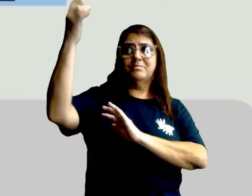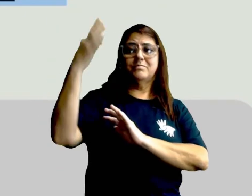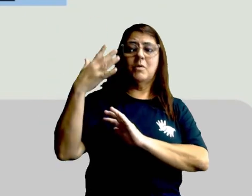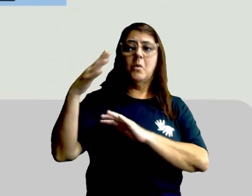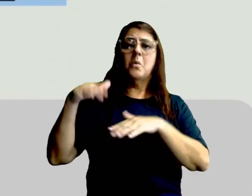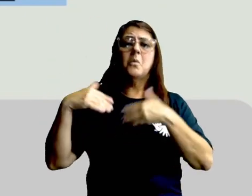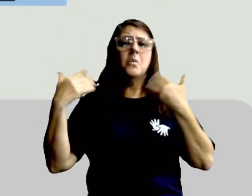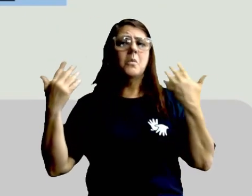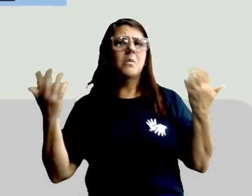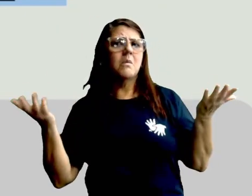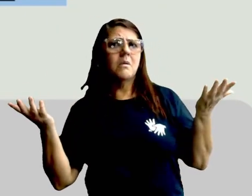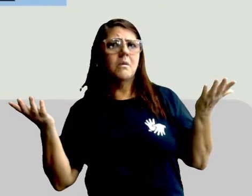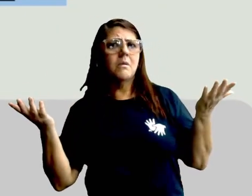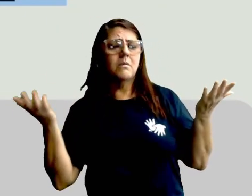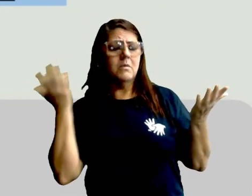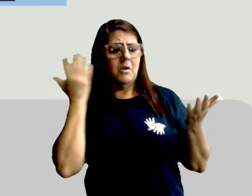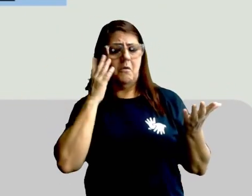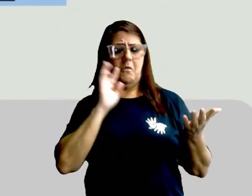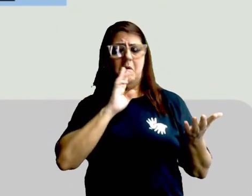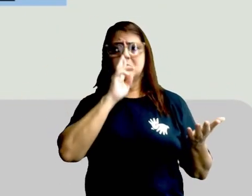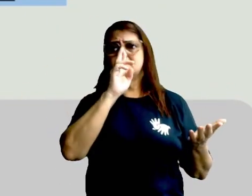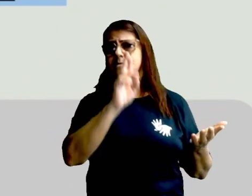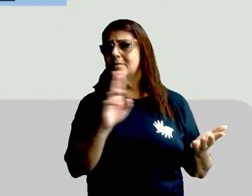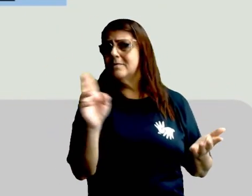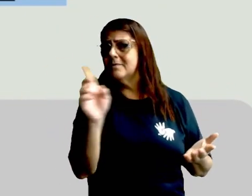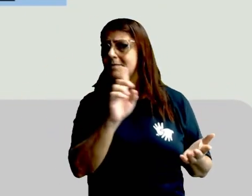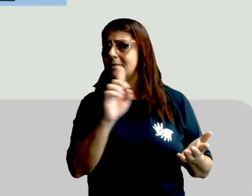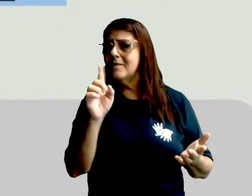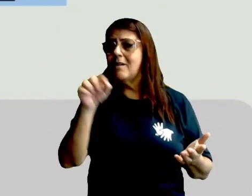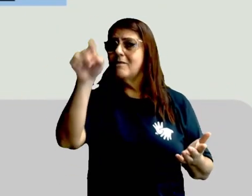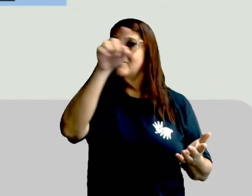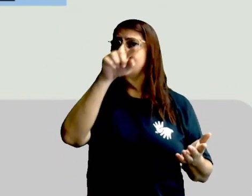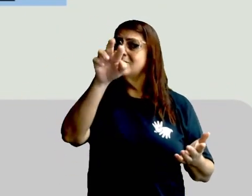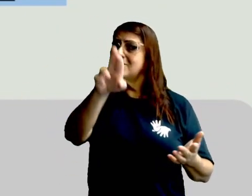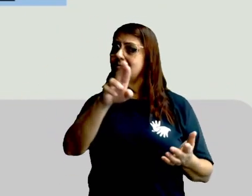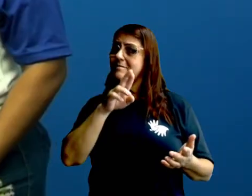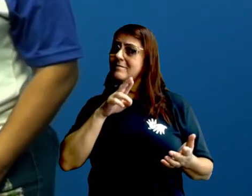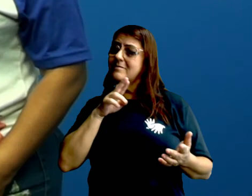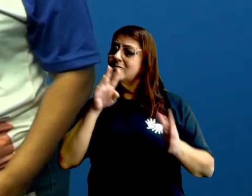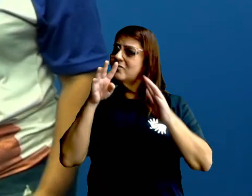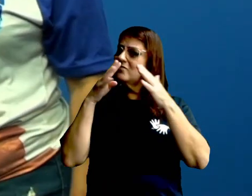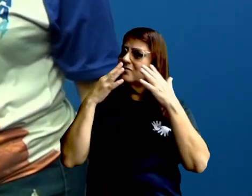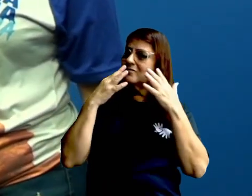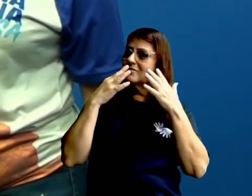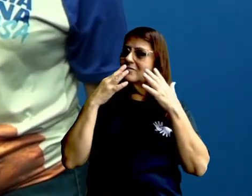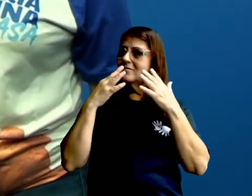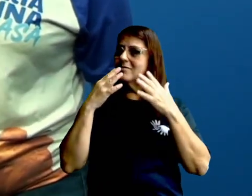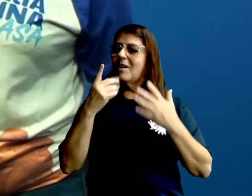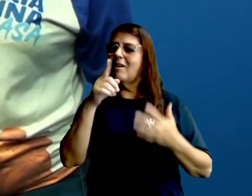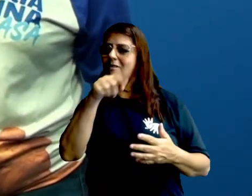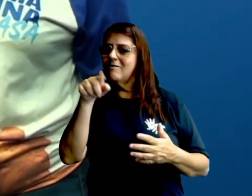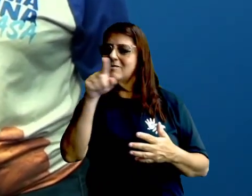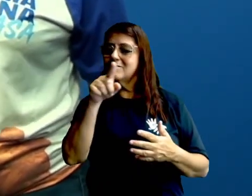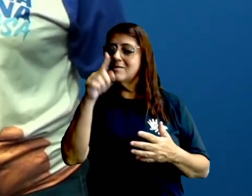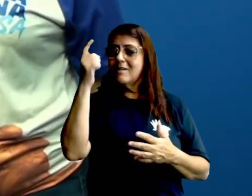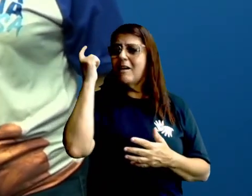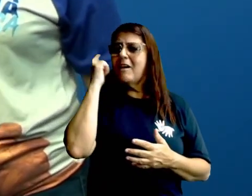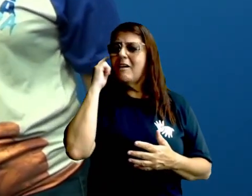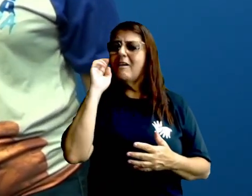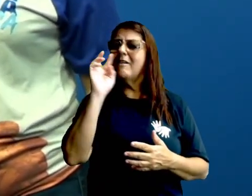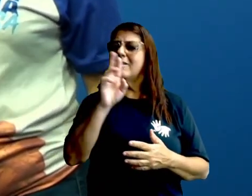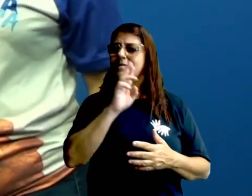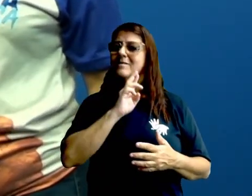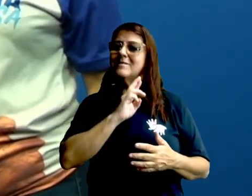própria. Quais serão esses daí? Eu não vou dizer não. Pessoal, olha para cá. Eu não vou dizer não. Vocês vão ter que descobrir e